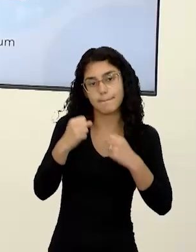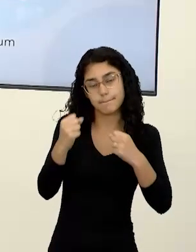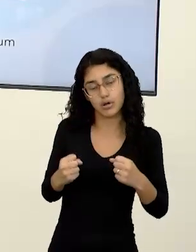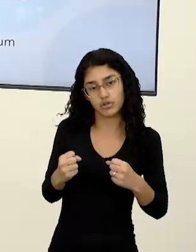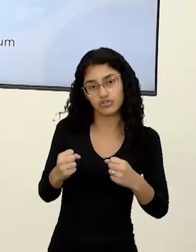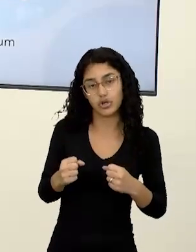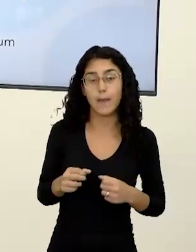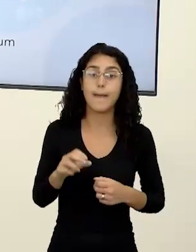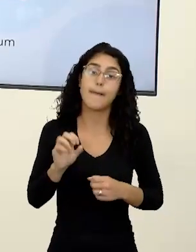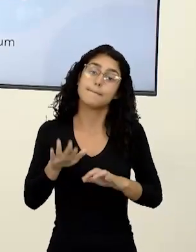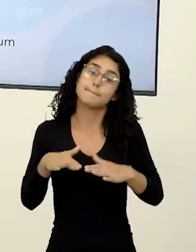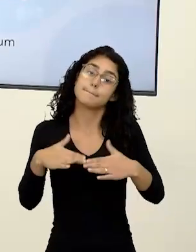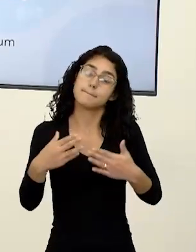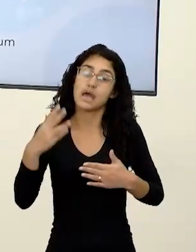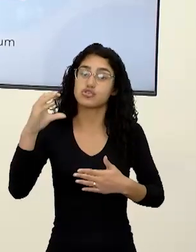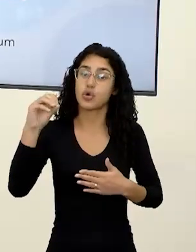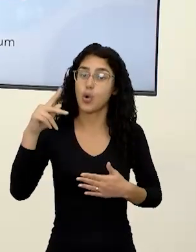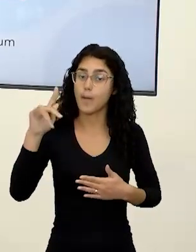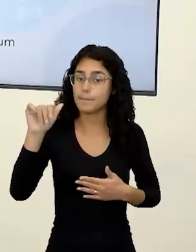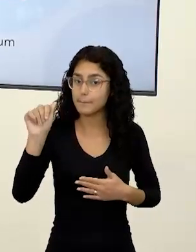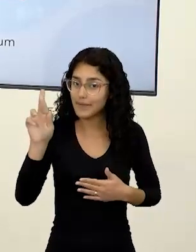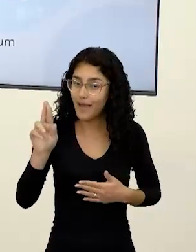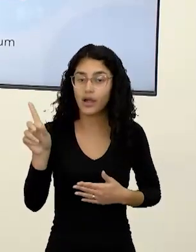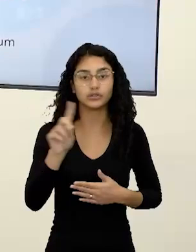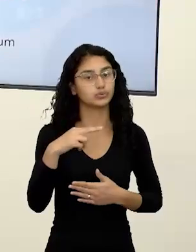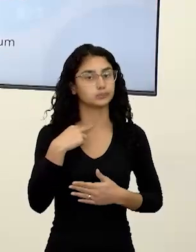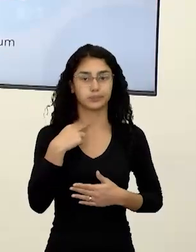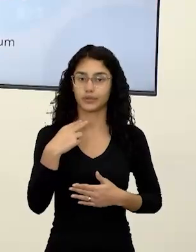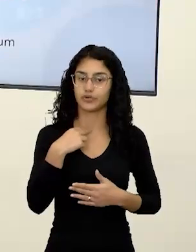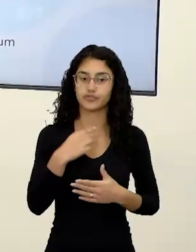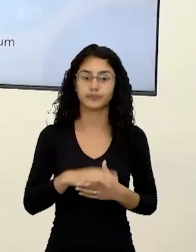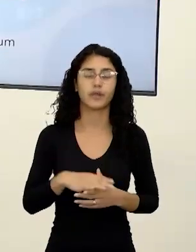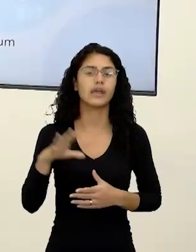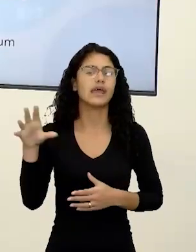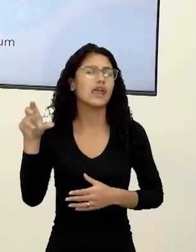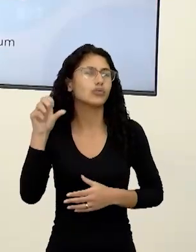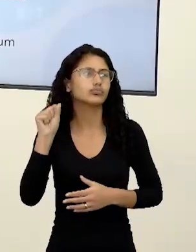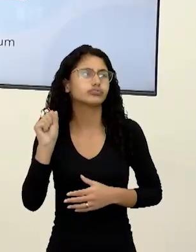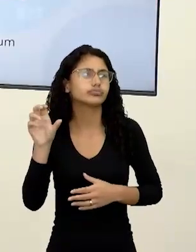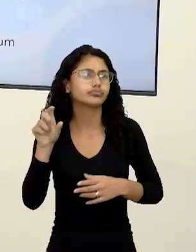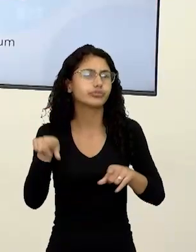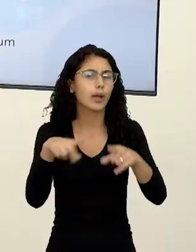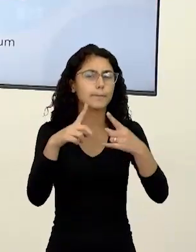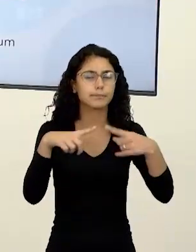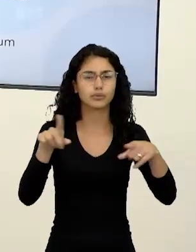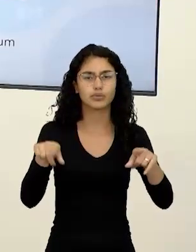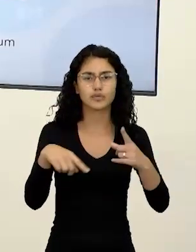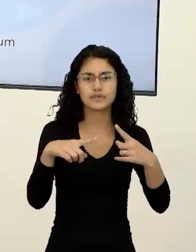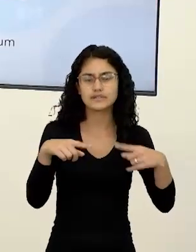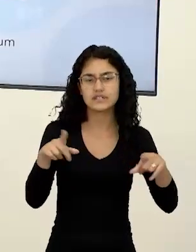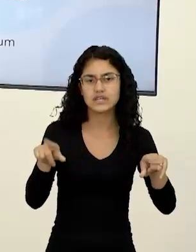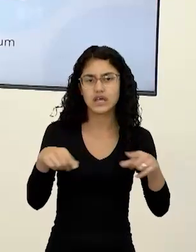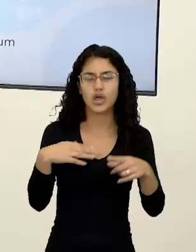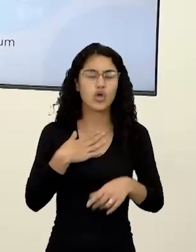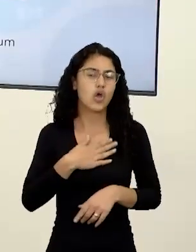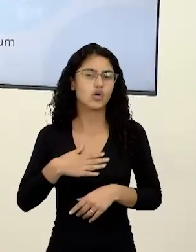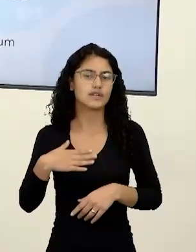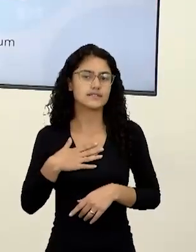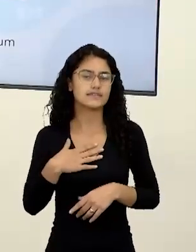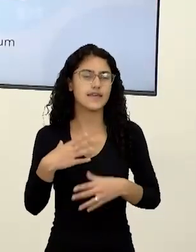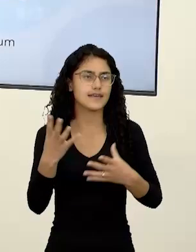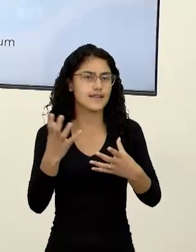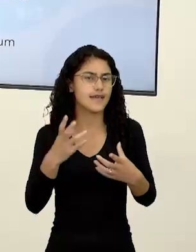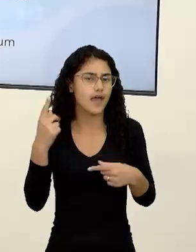inspirei. Tipo, eu tava em casa, eu ouvi a música de fulano e eu achei incrível e eu quero discutir